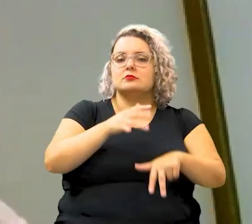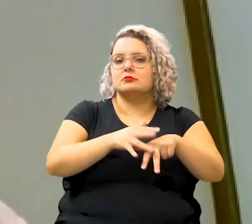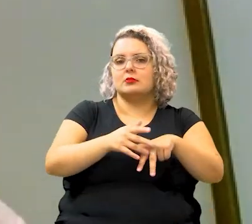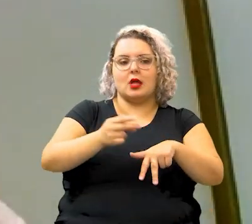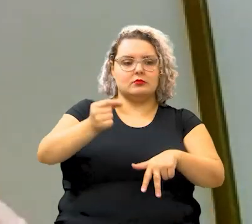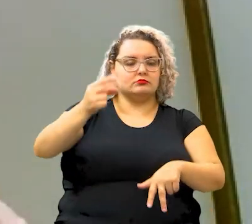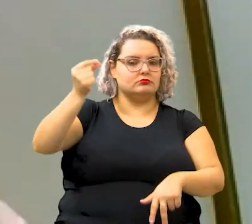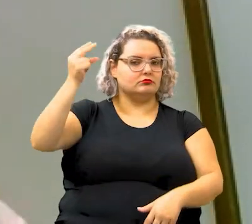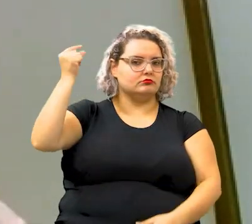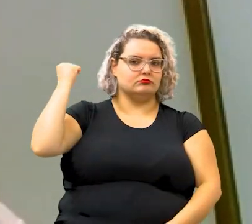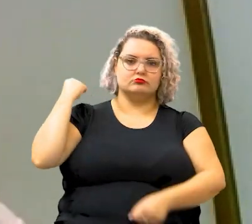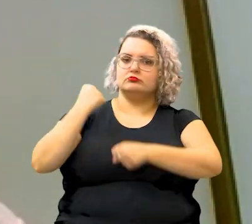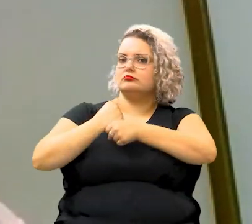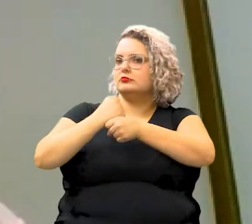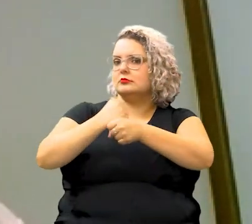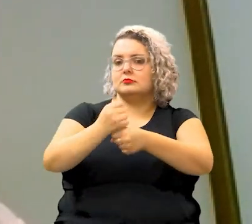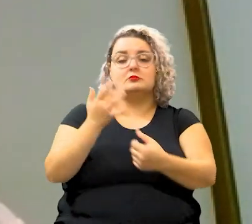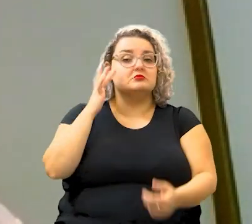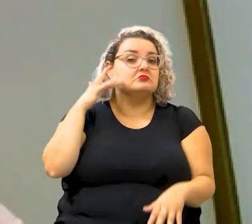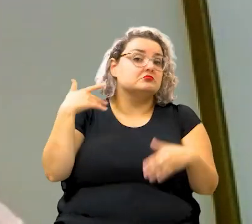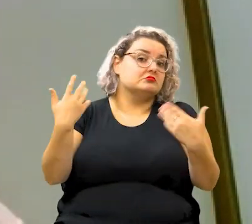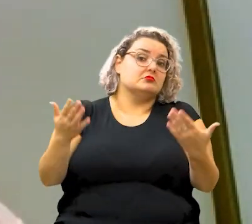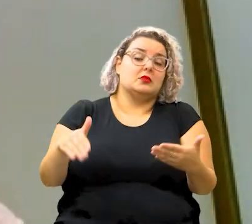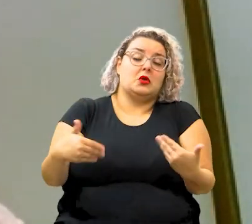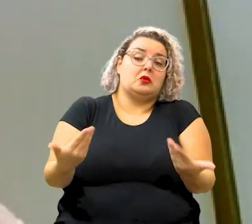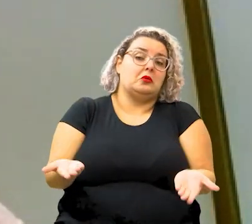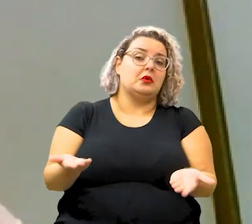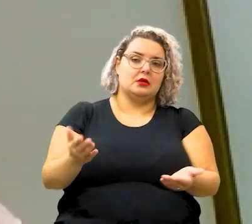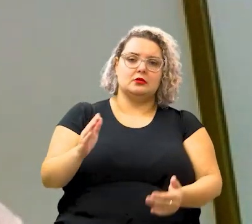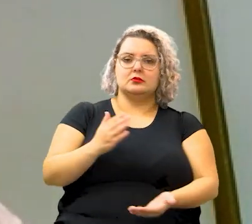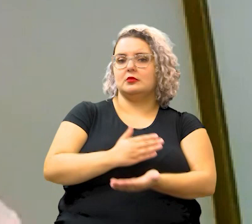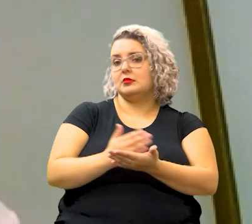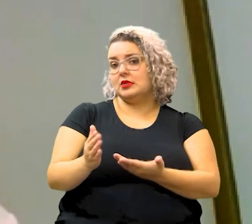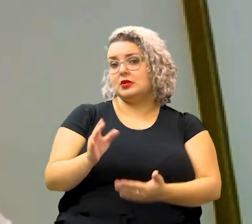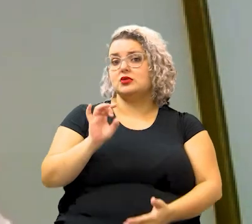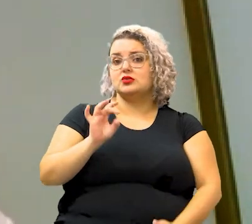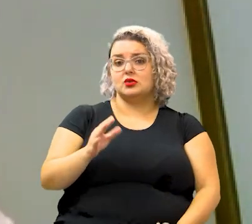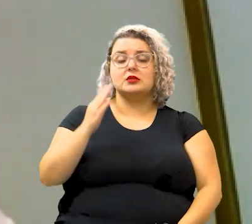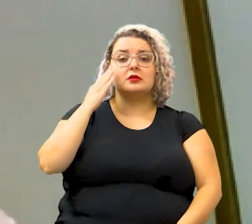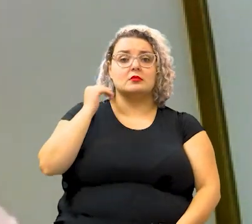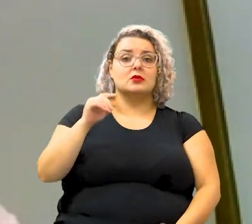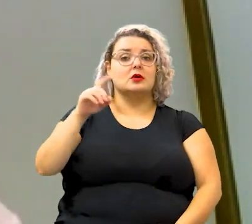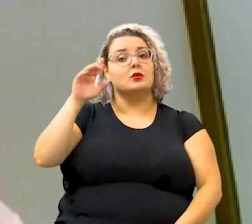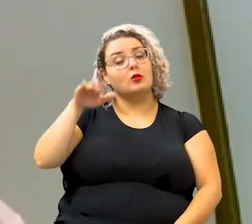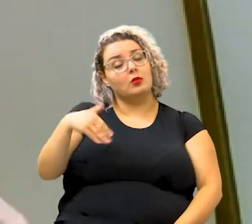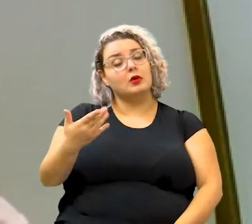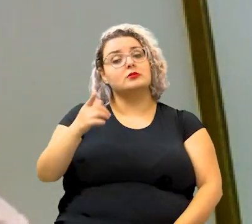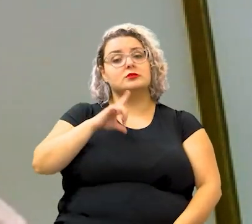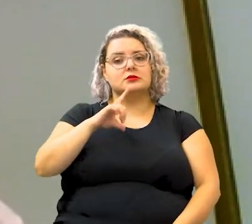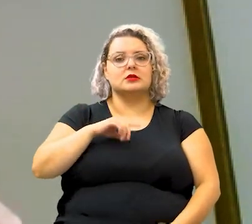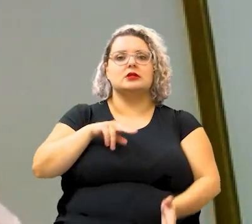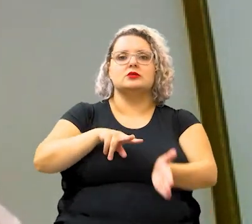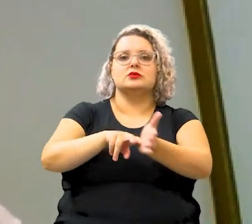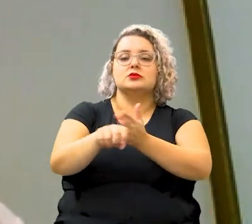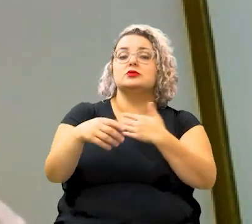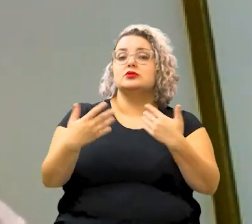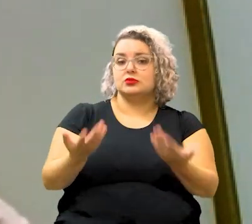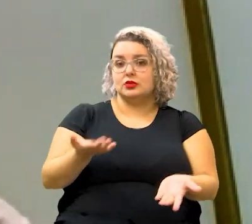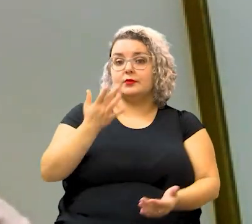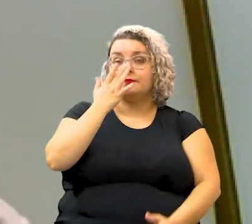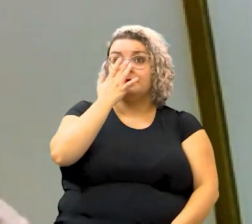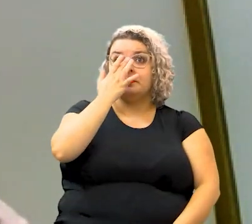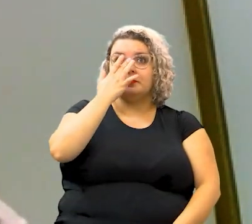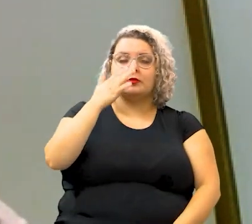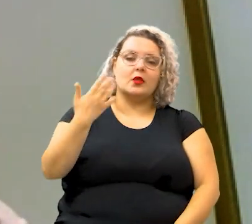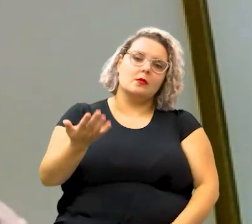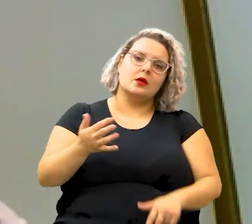já tenha há anos, a gente não vai saber ao certo quando começou. O que a gente vai saber só é que o paciente tem o diagnóstico, né? Mas